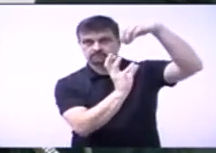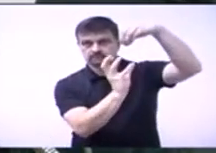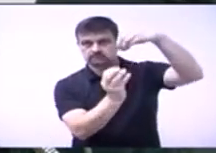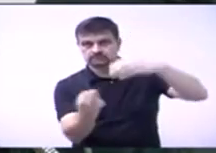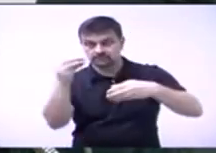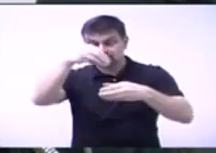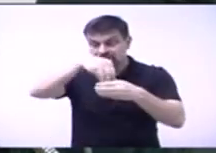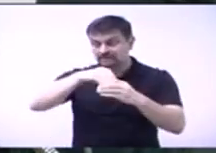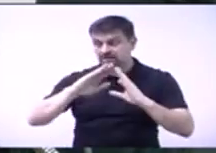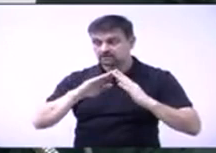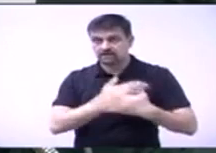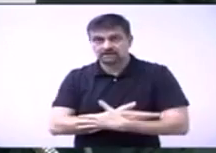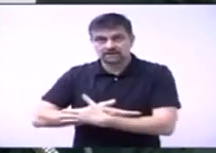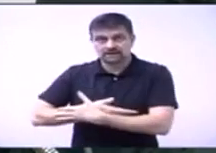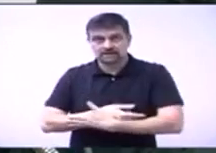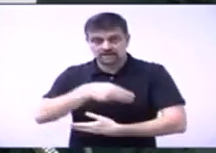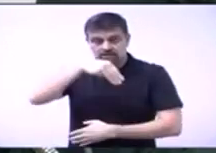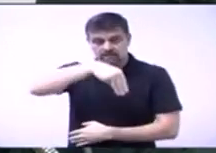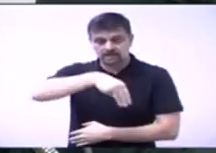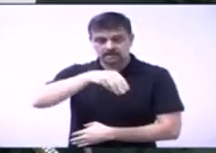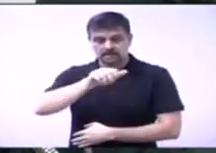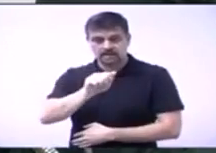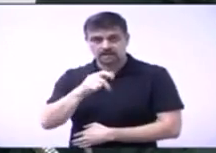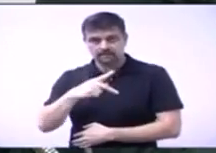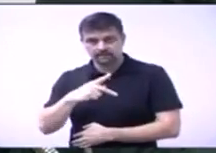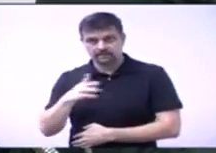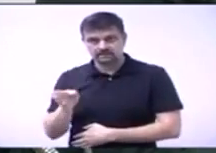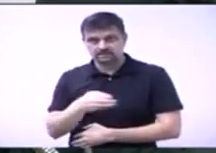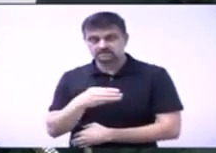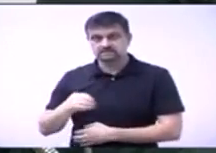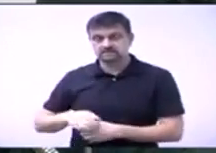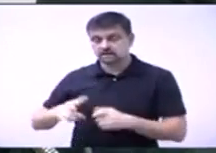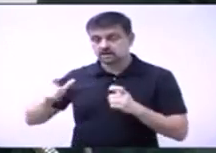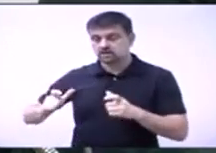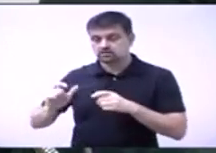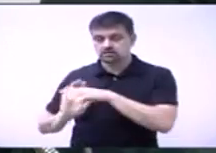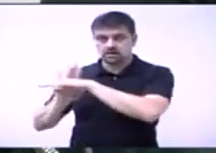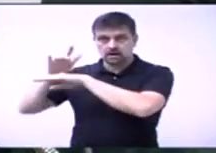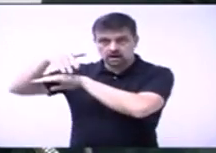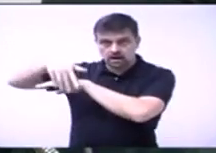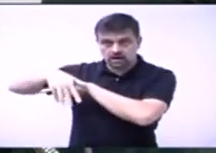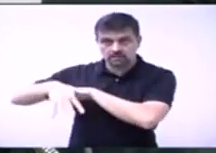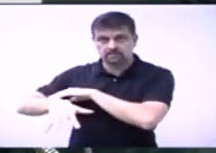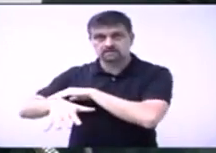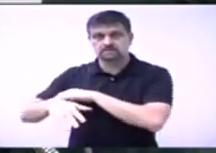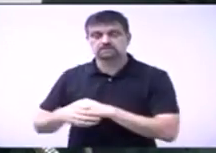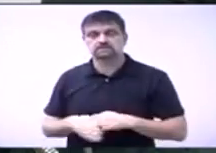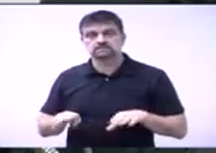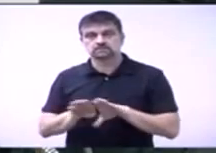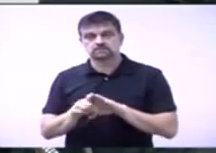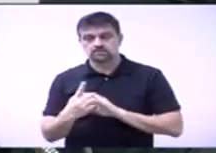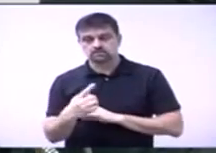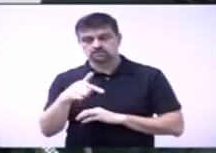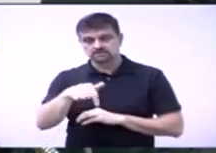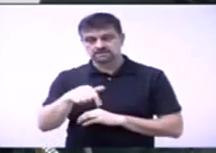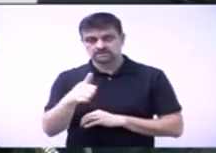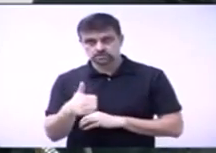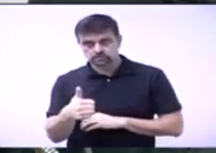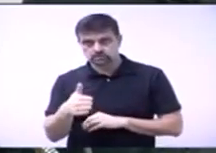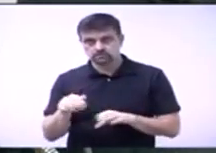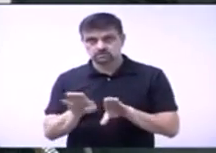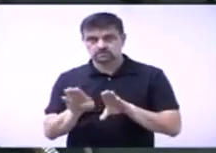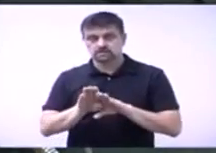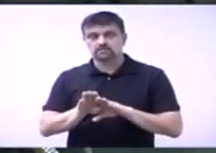interna da creche Maria Aparecida de Matos Bueno, no Parque da Represa. 181, do vereador